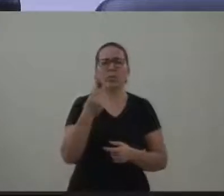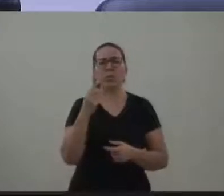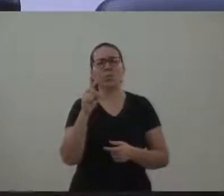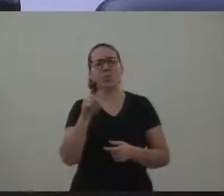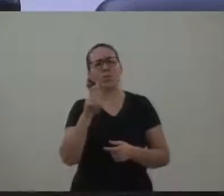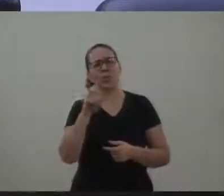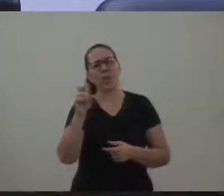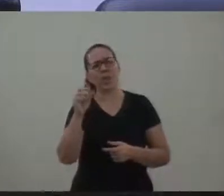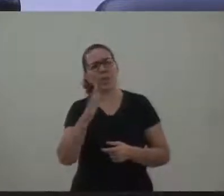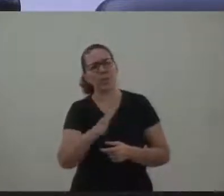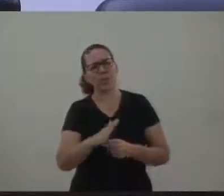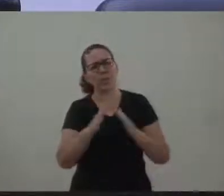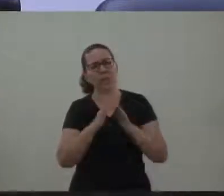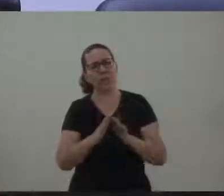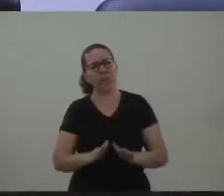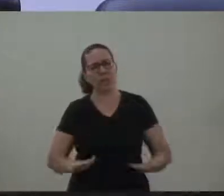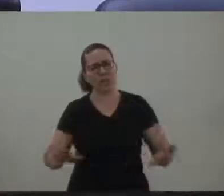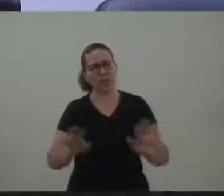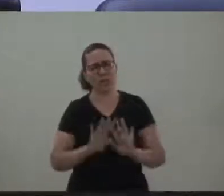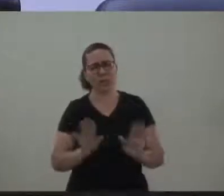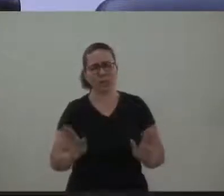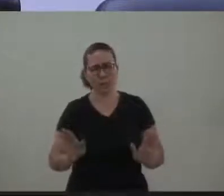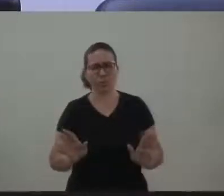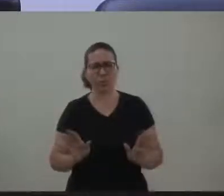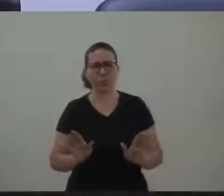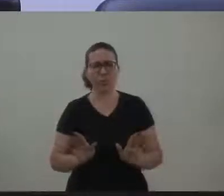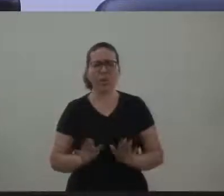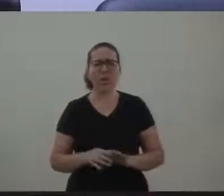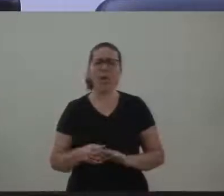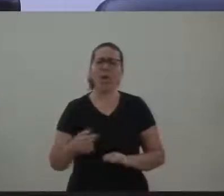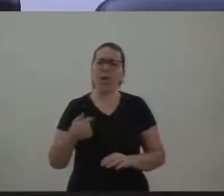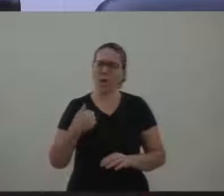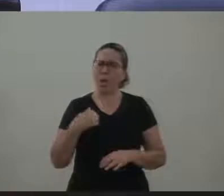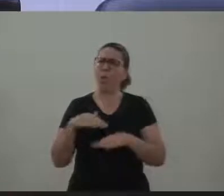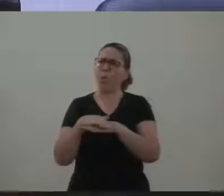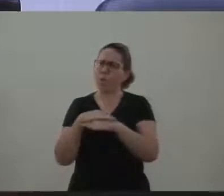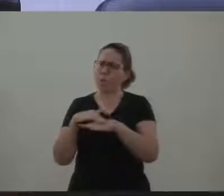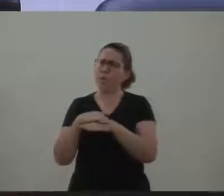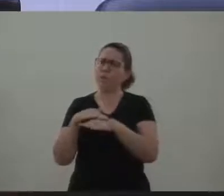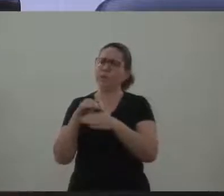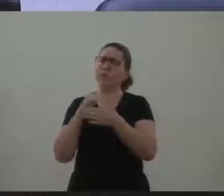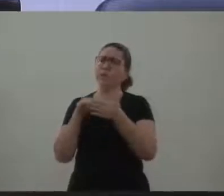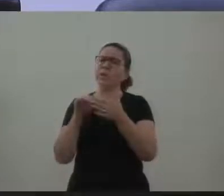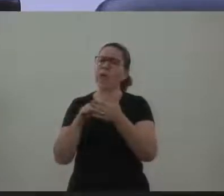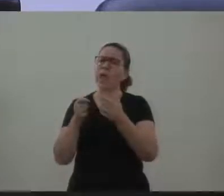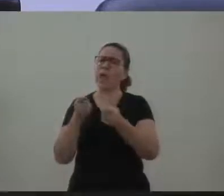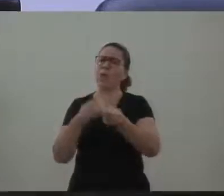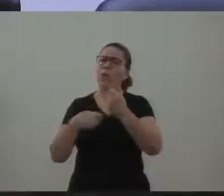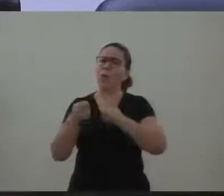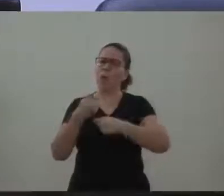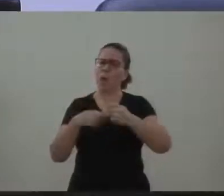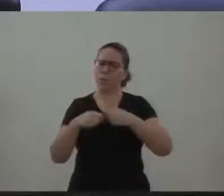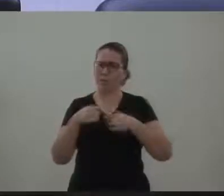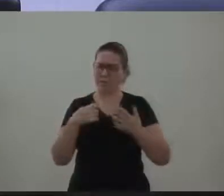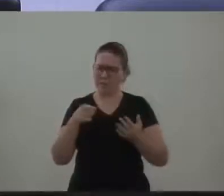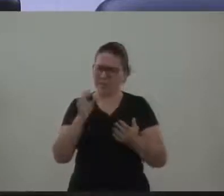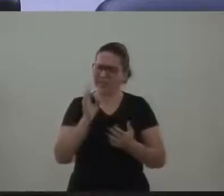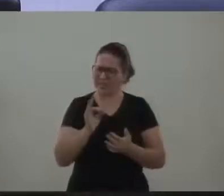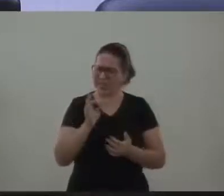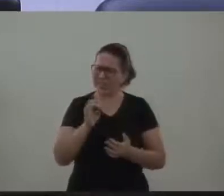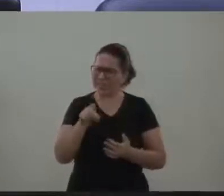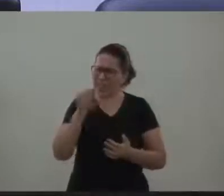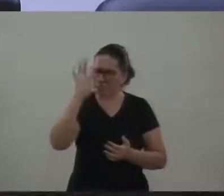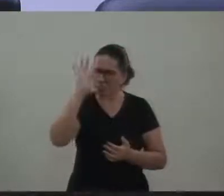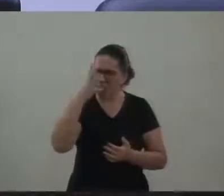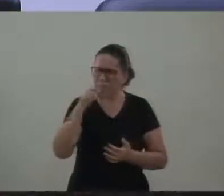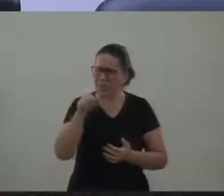crianças. E aqui fica. Até conversei com o secretário de administração. Será que é o caminho correto?